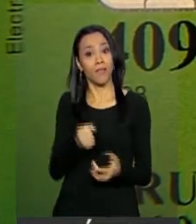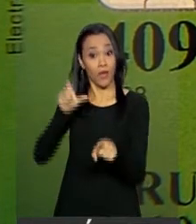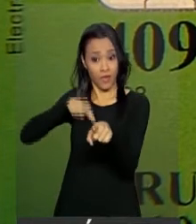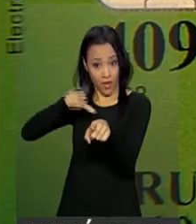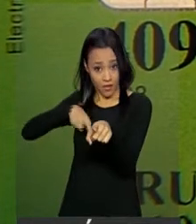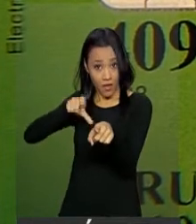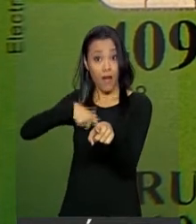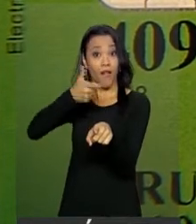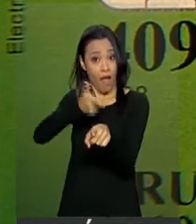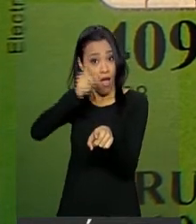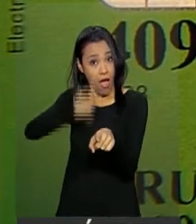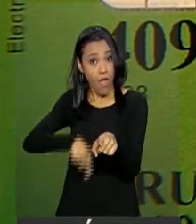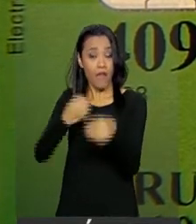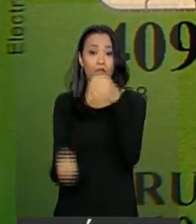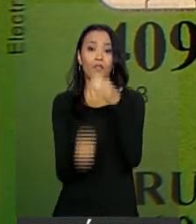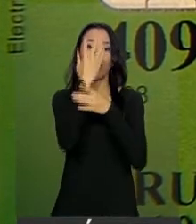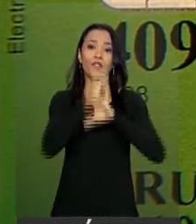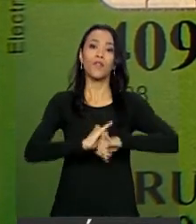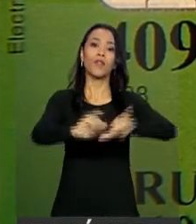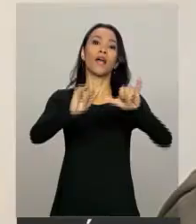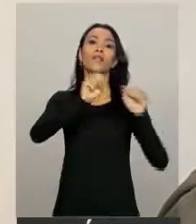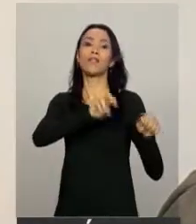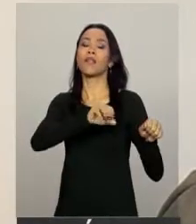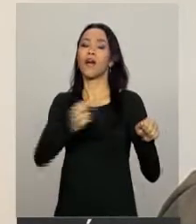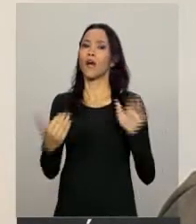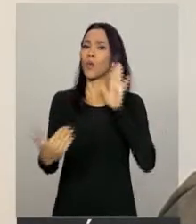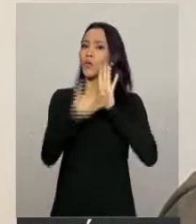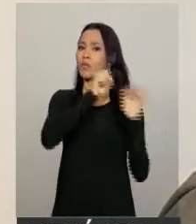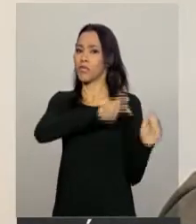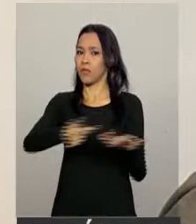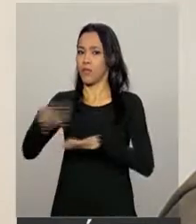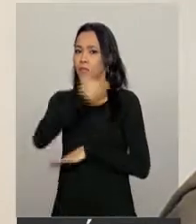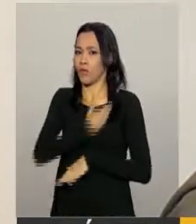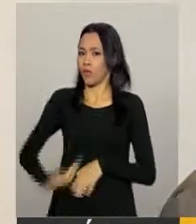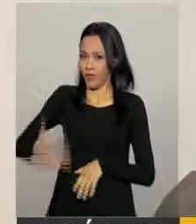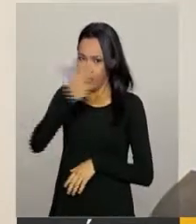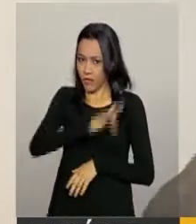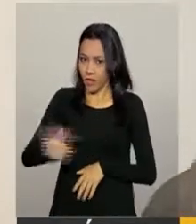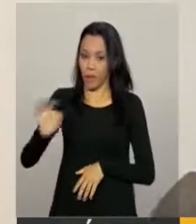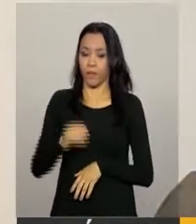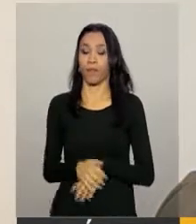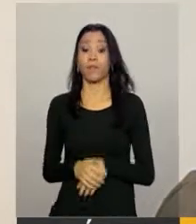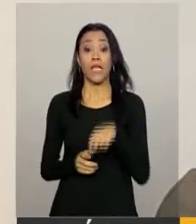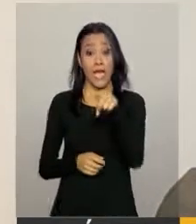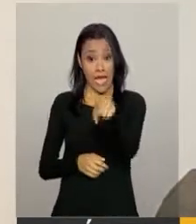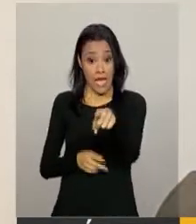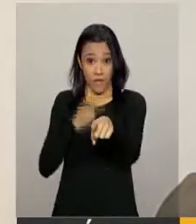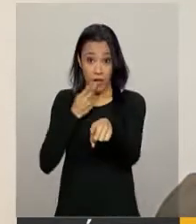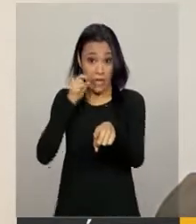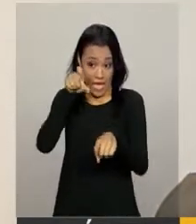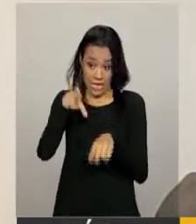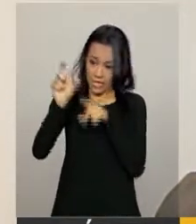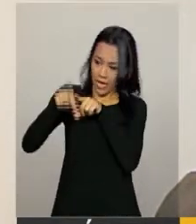foi lançada pelo governo federal na última semana. Esse cartão tem um saque limitado por